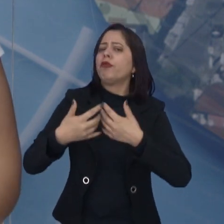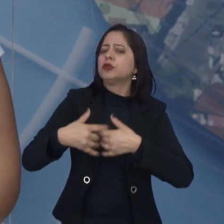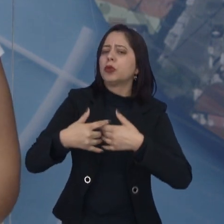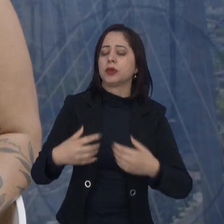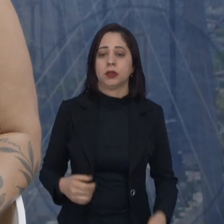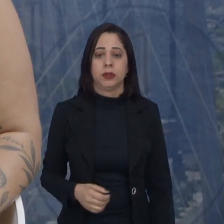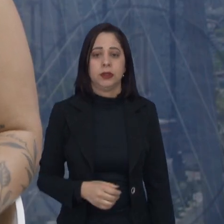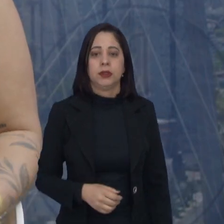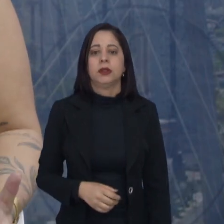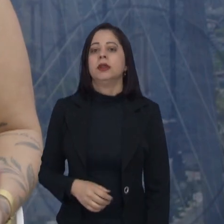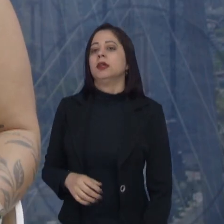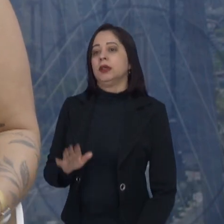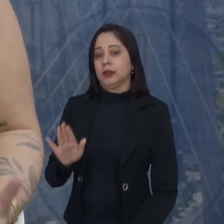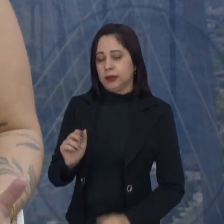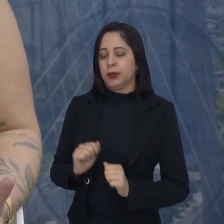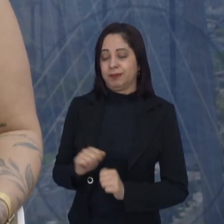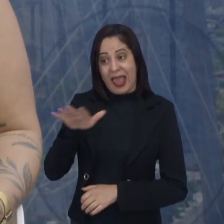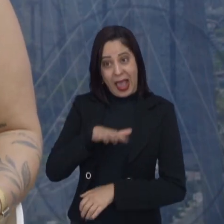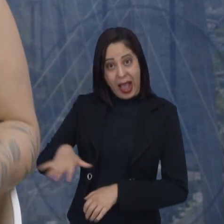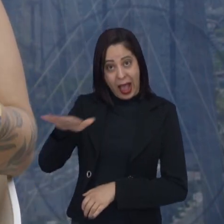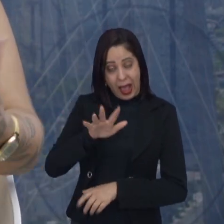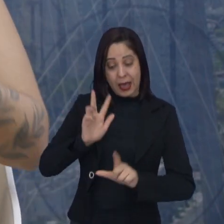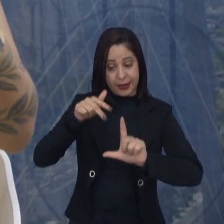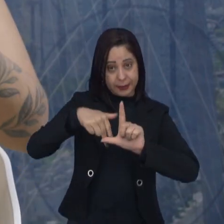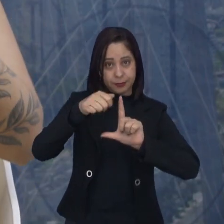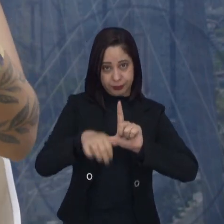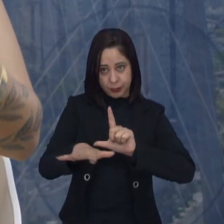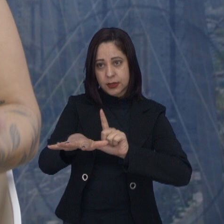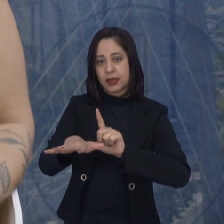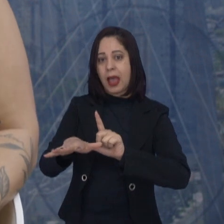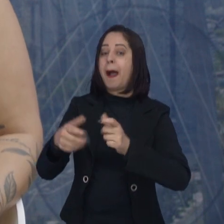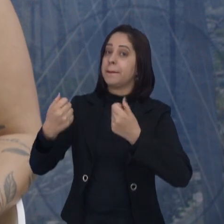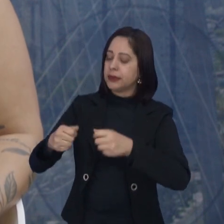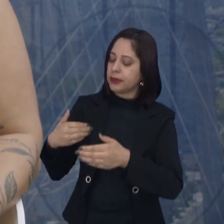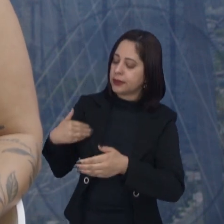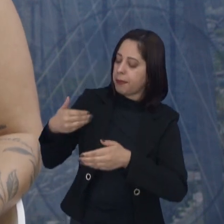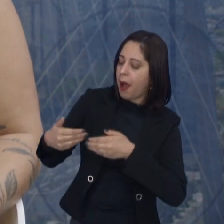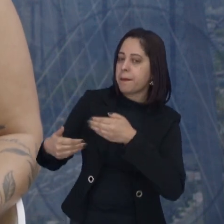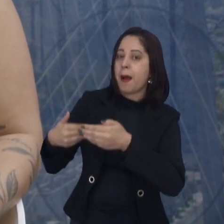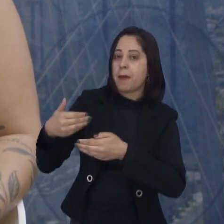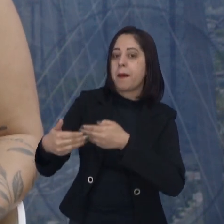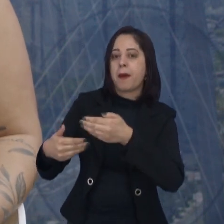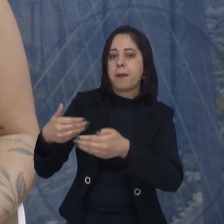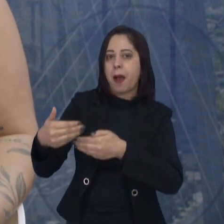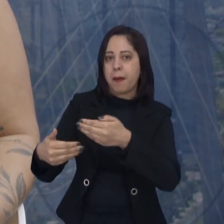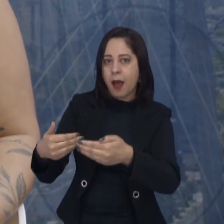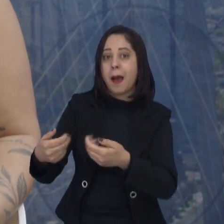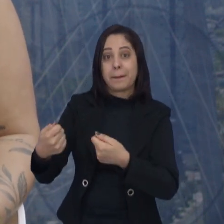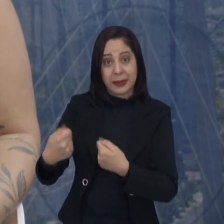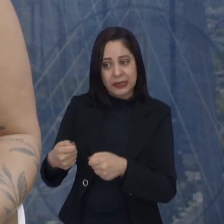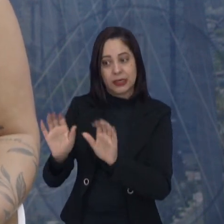esse processo? Tem, porque esse mercado, como qualquer outro, né, ele precisa de uma construção de audiência. Então, a gente fala que é essa